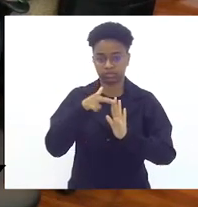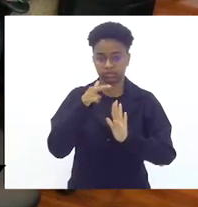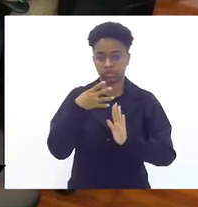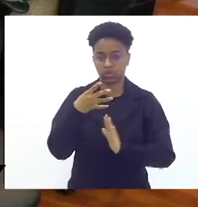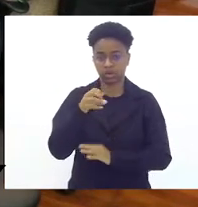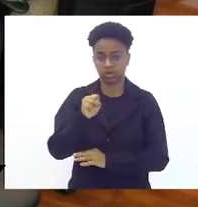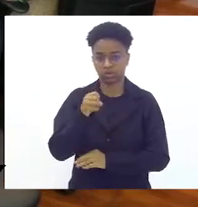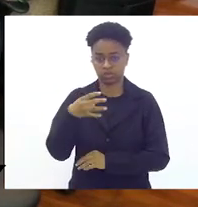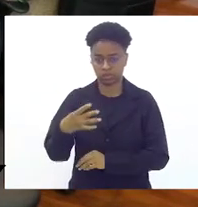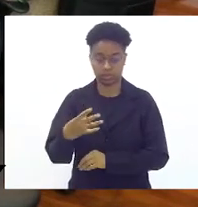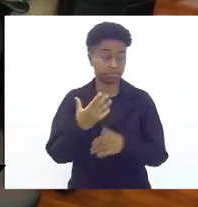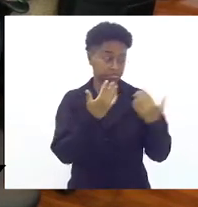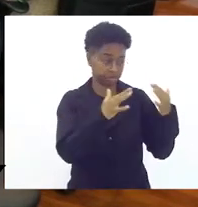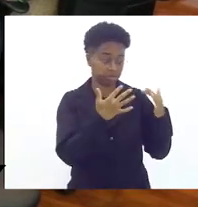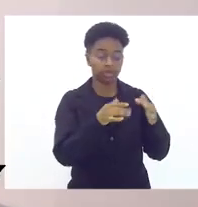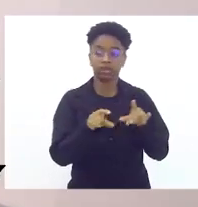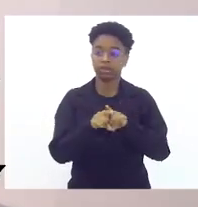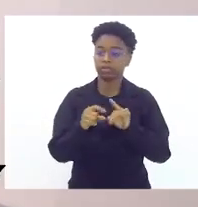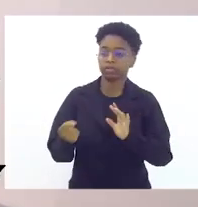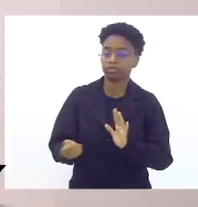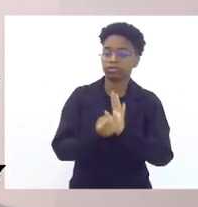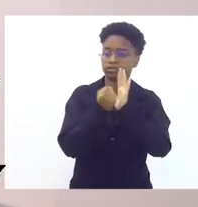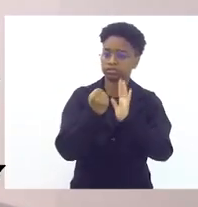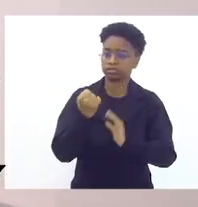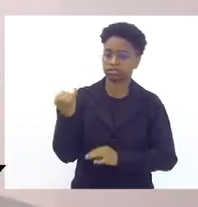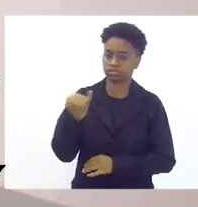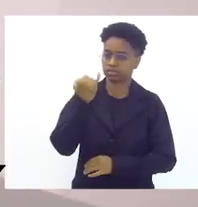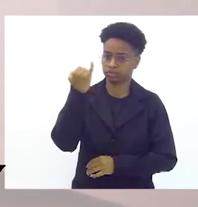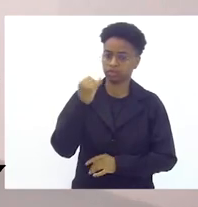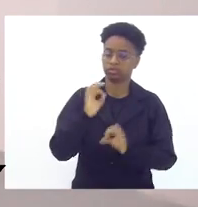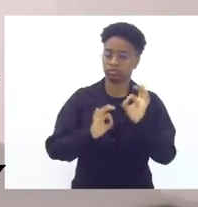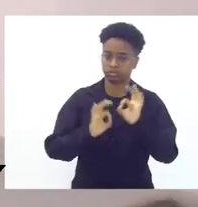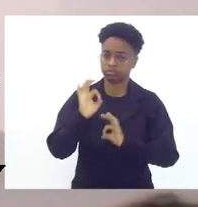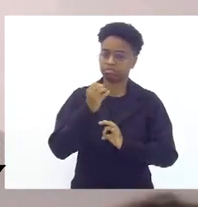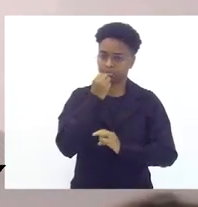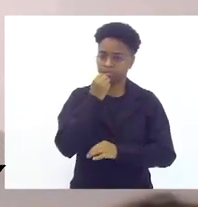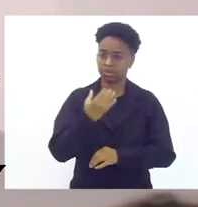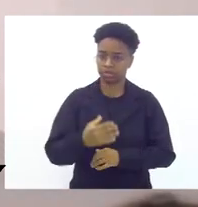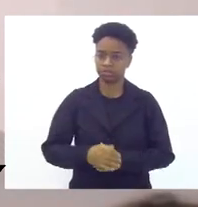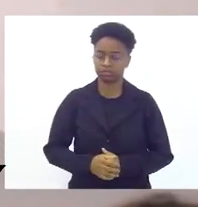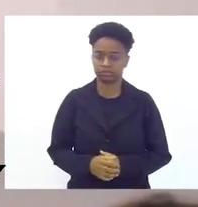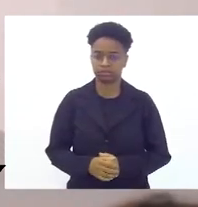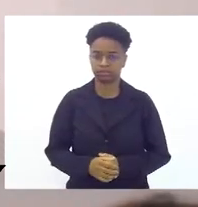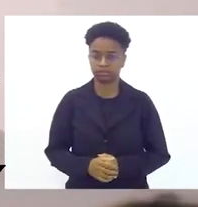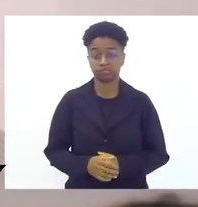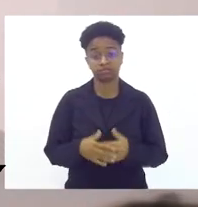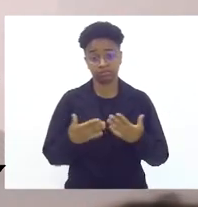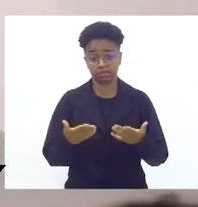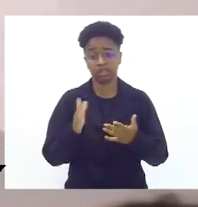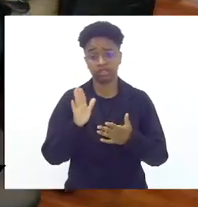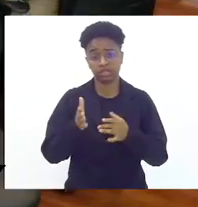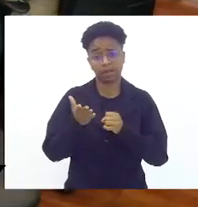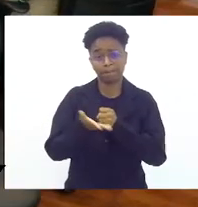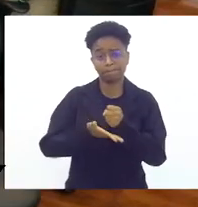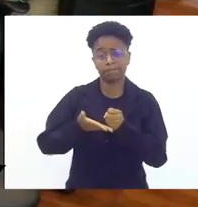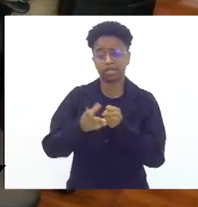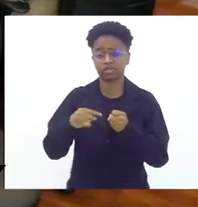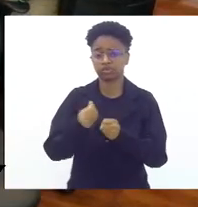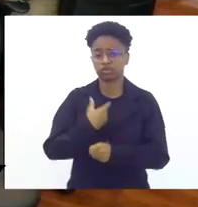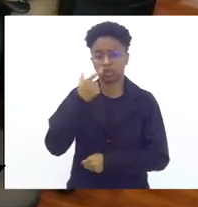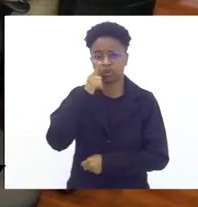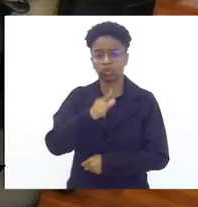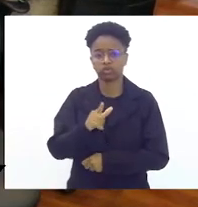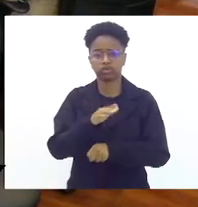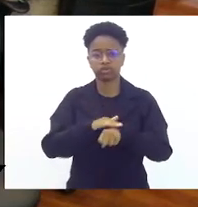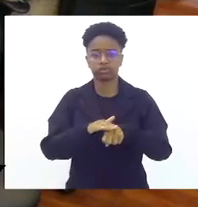Parabéns é um Marco muito bem construído pode ser de morte bom então já é uma base para a gente conversar com essas